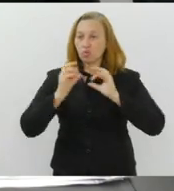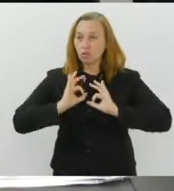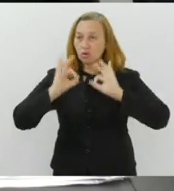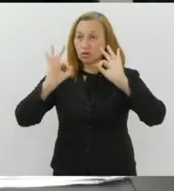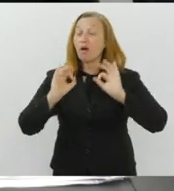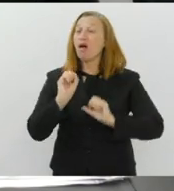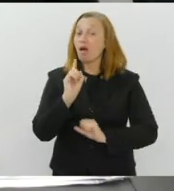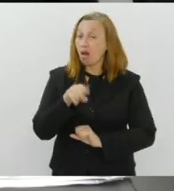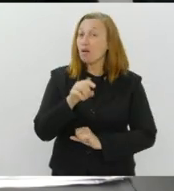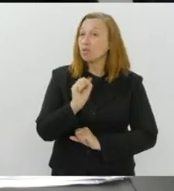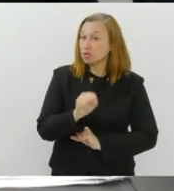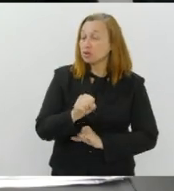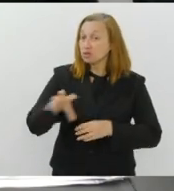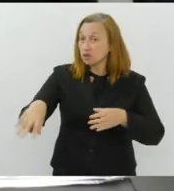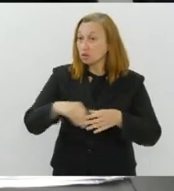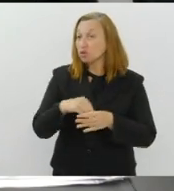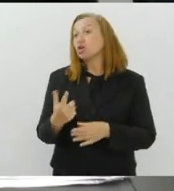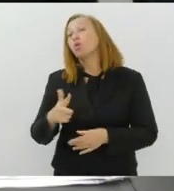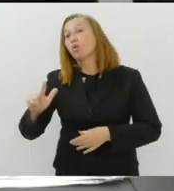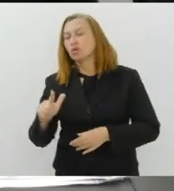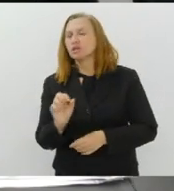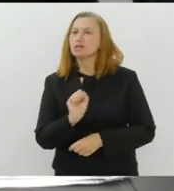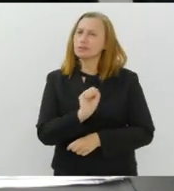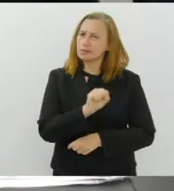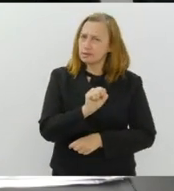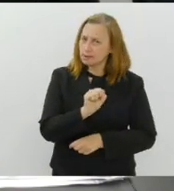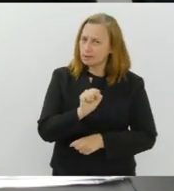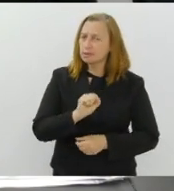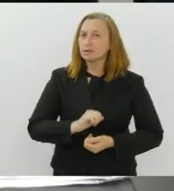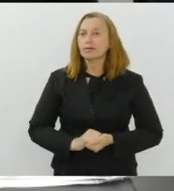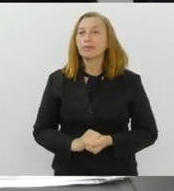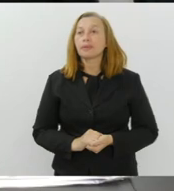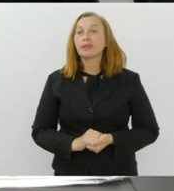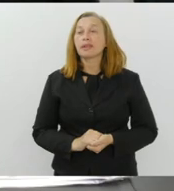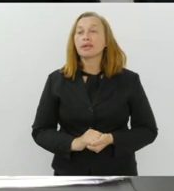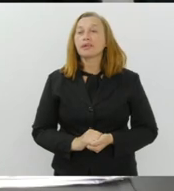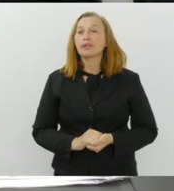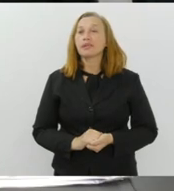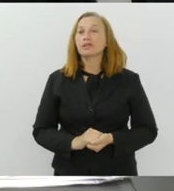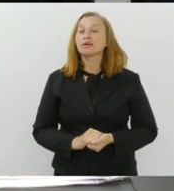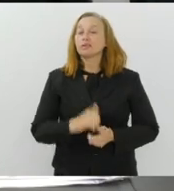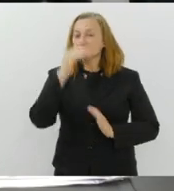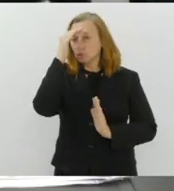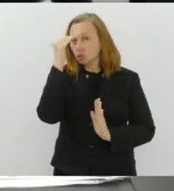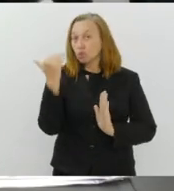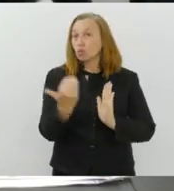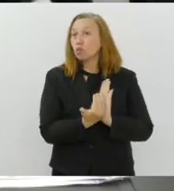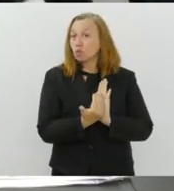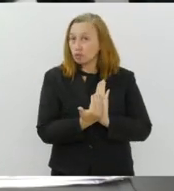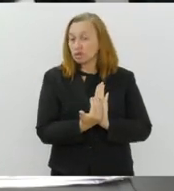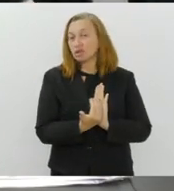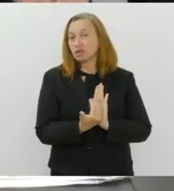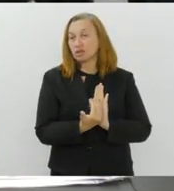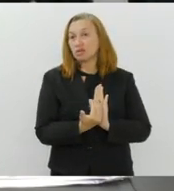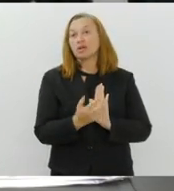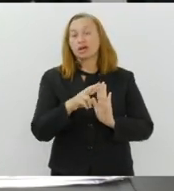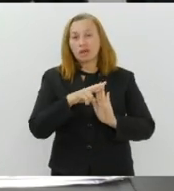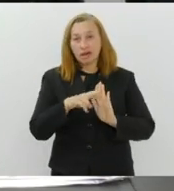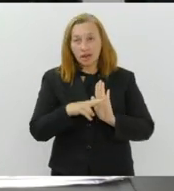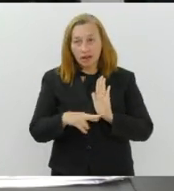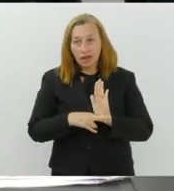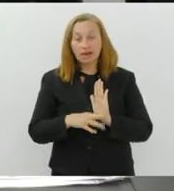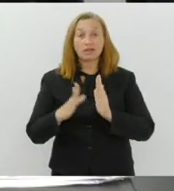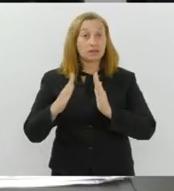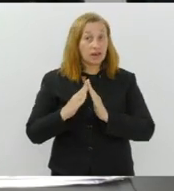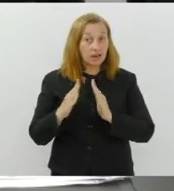é possível incluir outras? É evidente que é possível. Basta que seja cumprido o rito regimental da